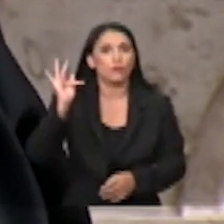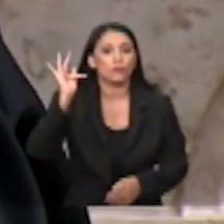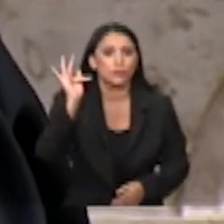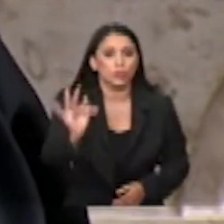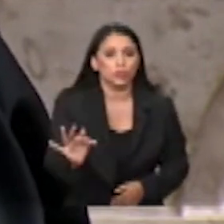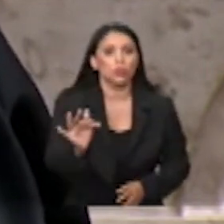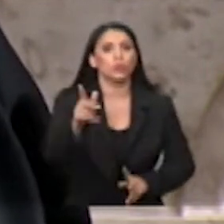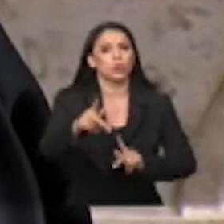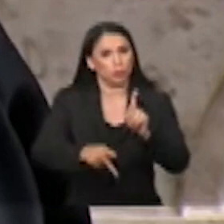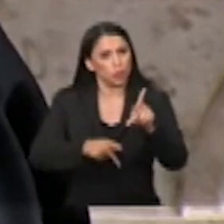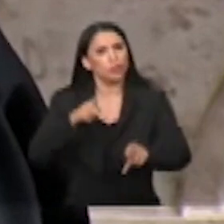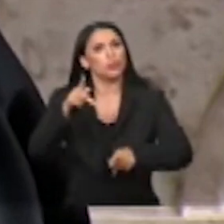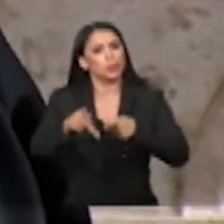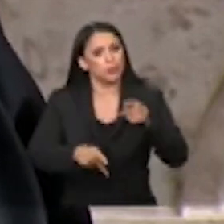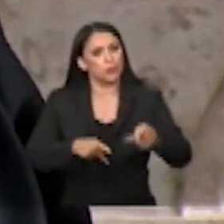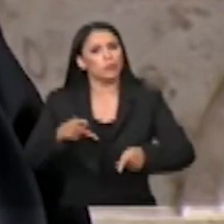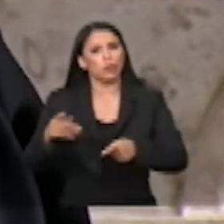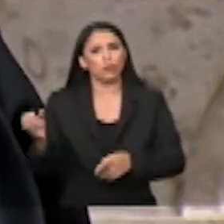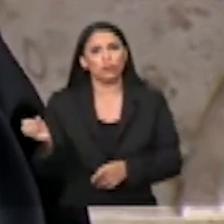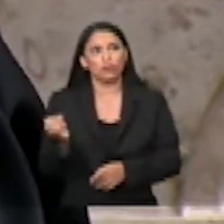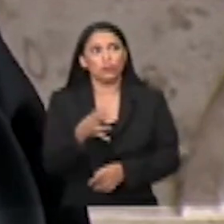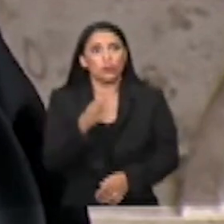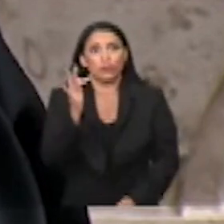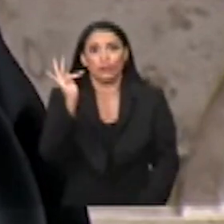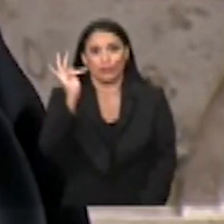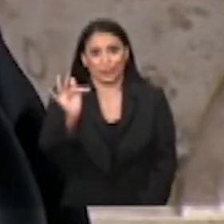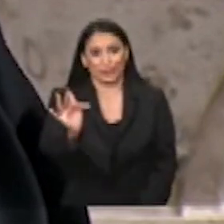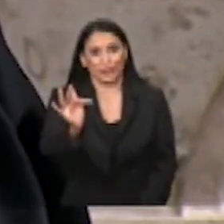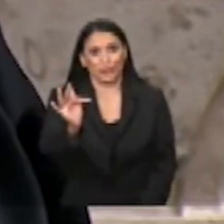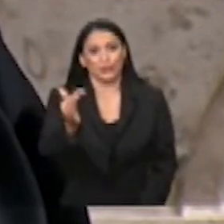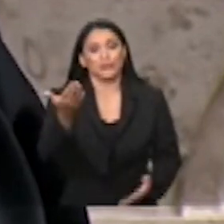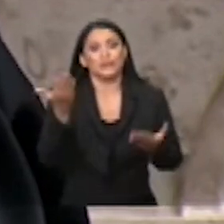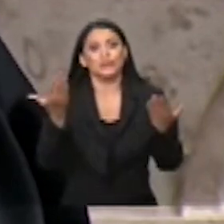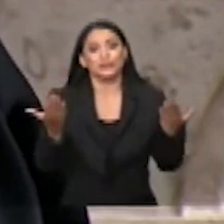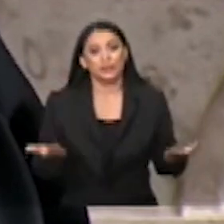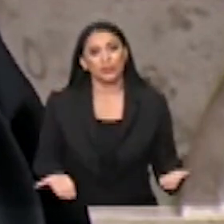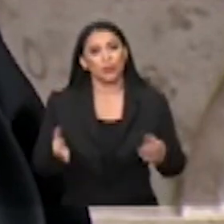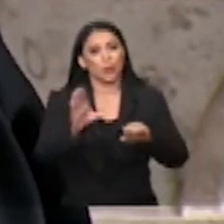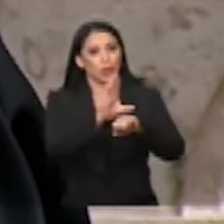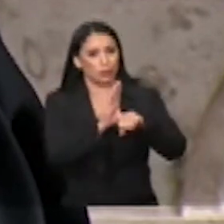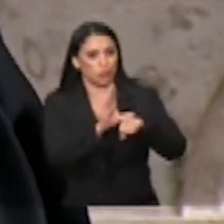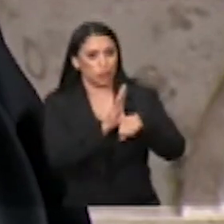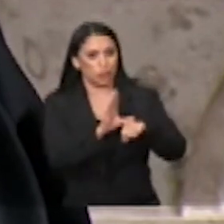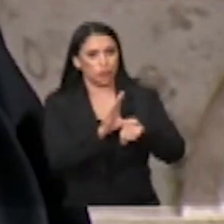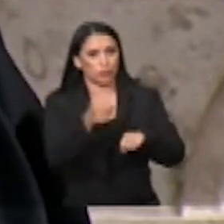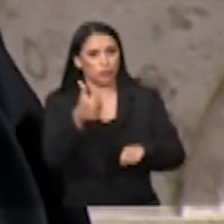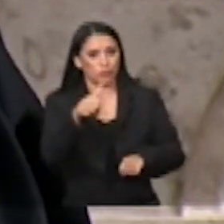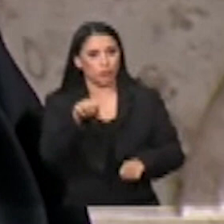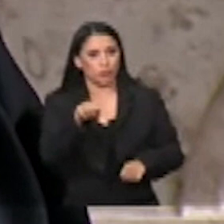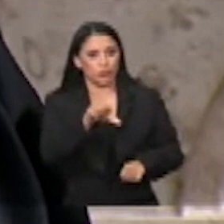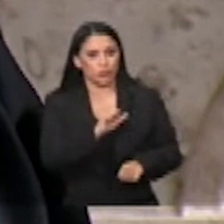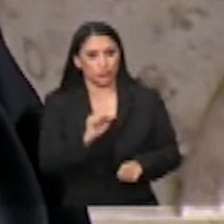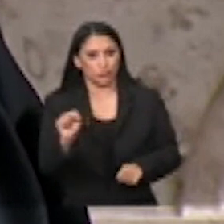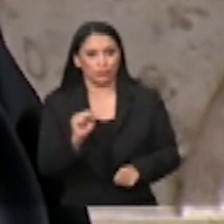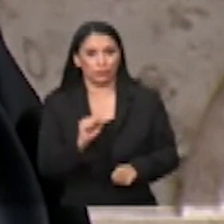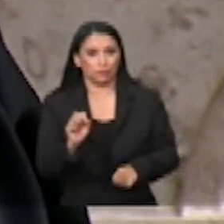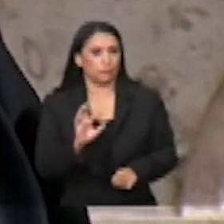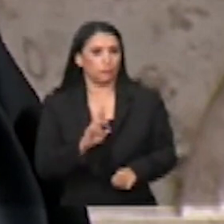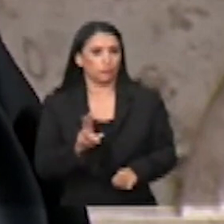de traçar-se um novo destino. A Constituição de 88 não é a